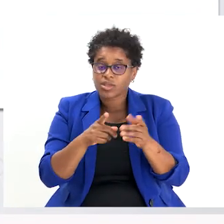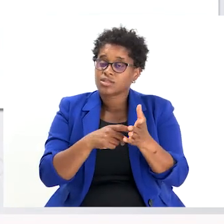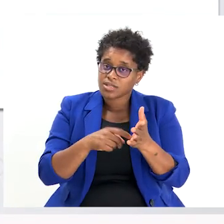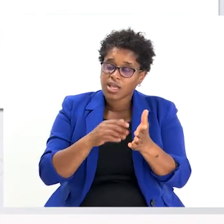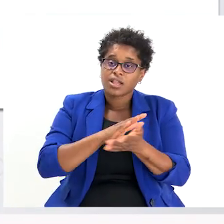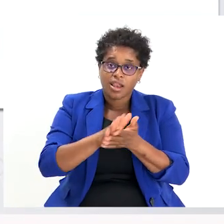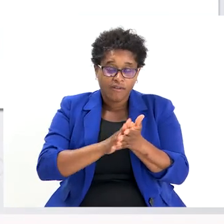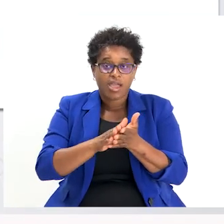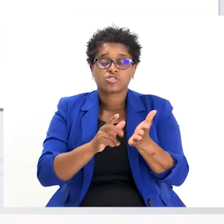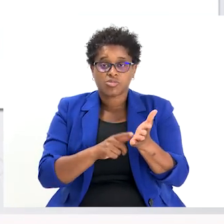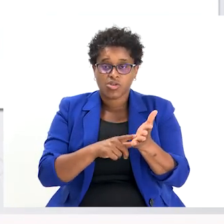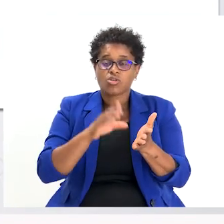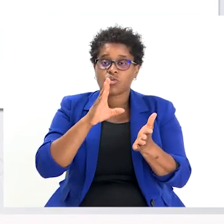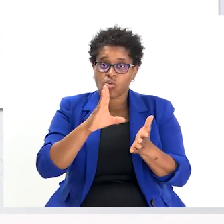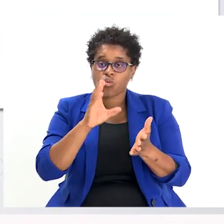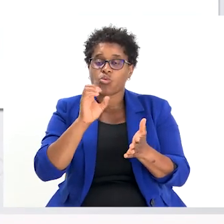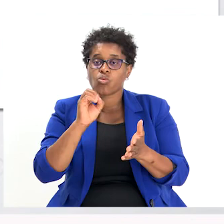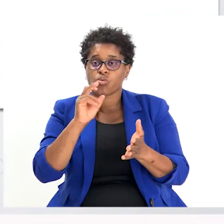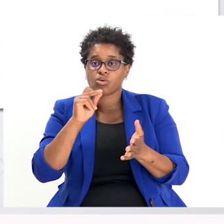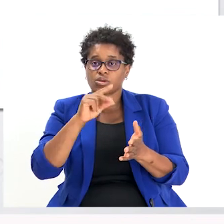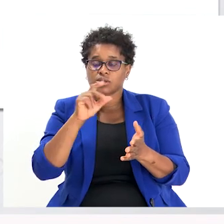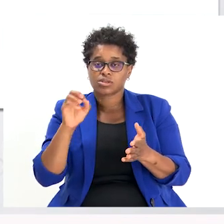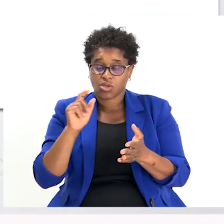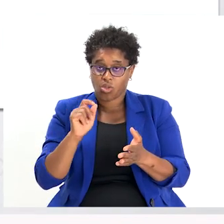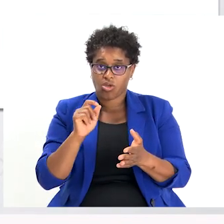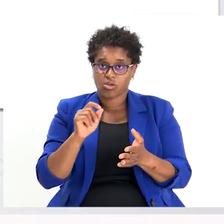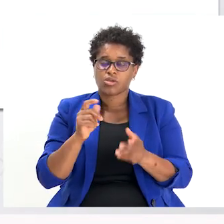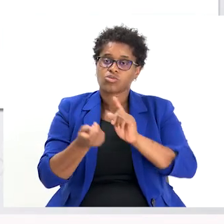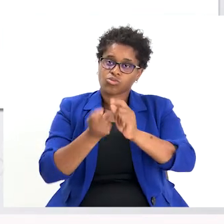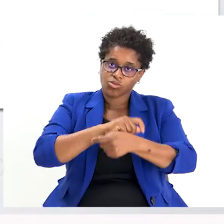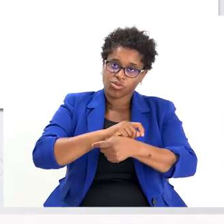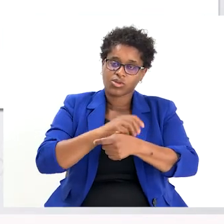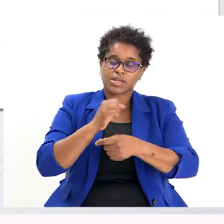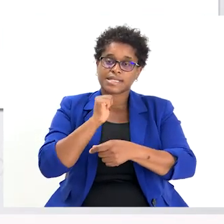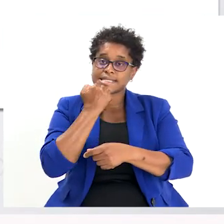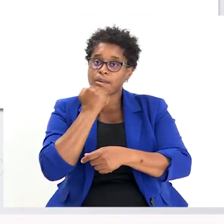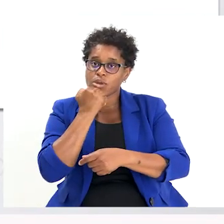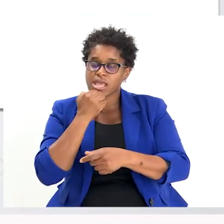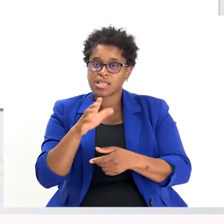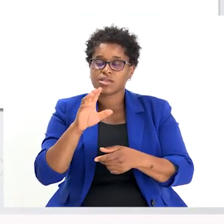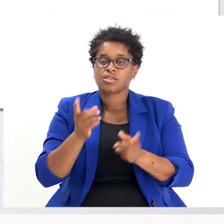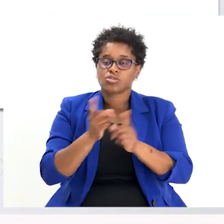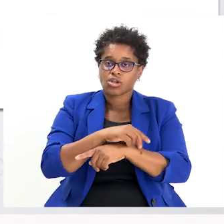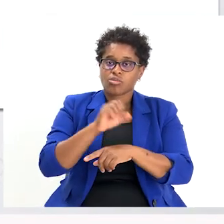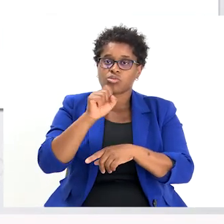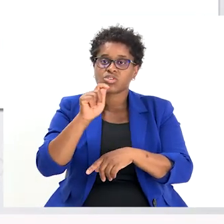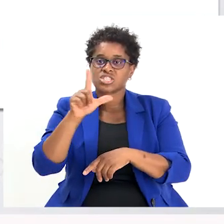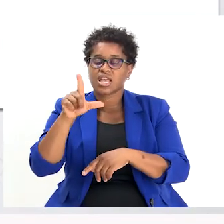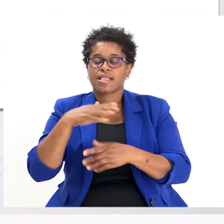as mãos, o João substituiu sabonete por gel de banho.